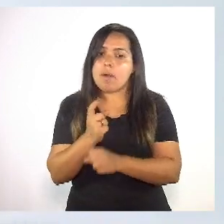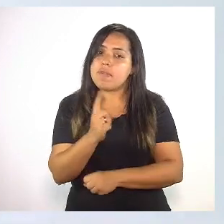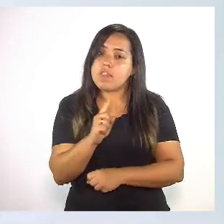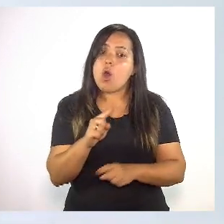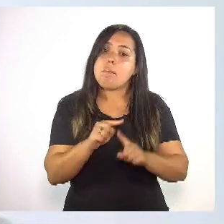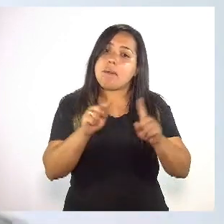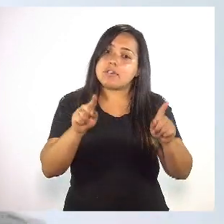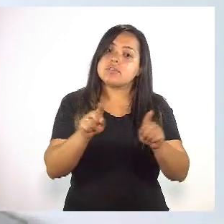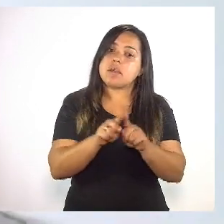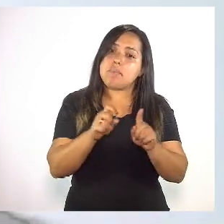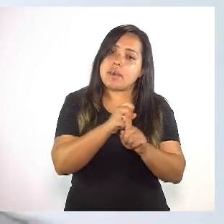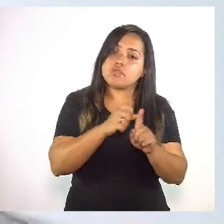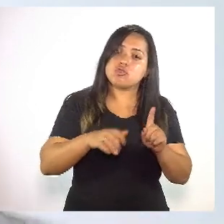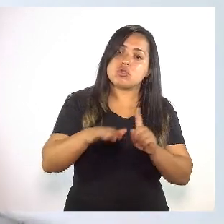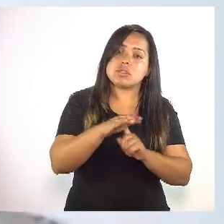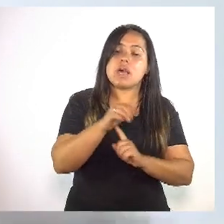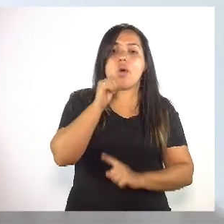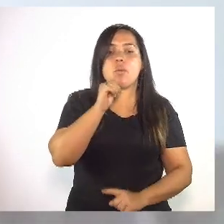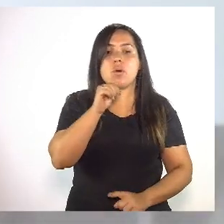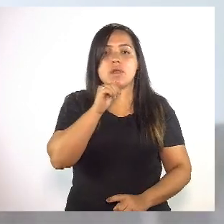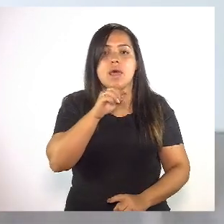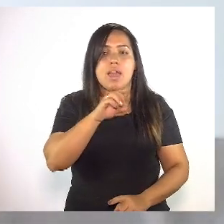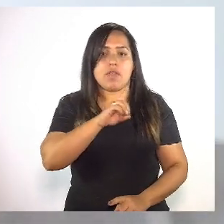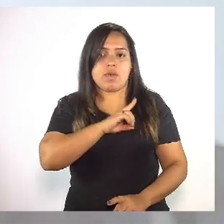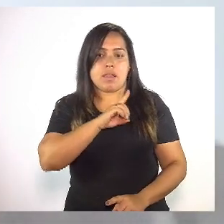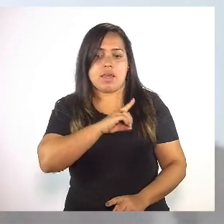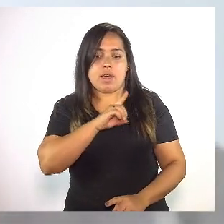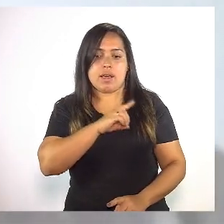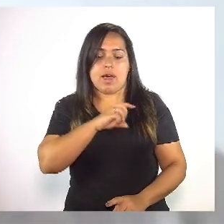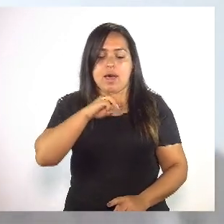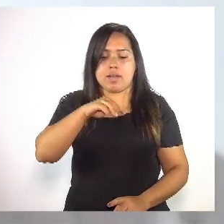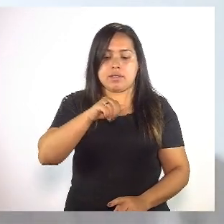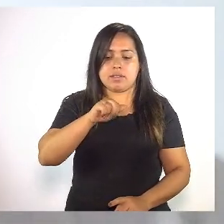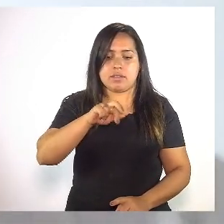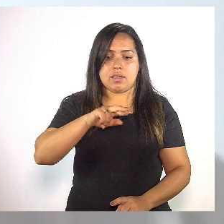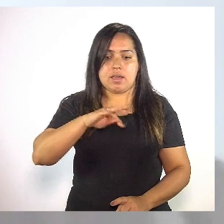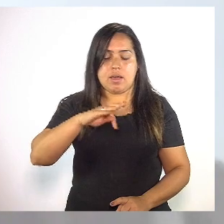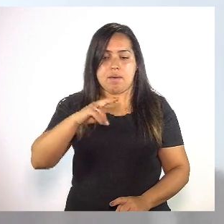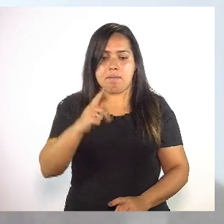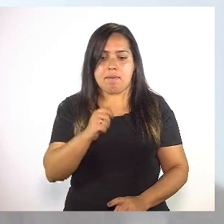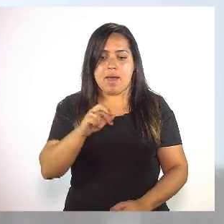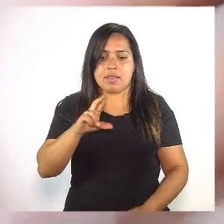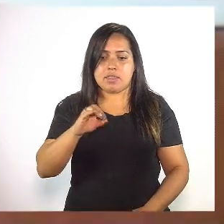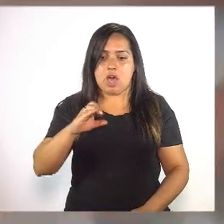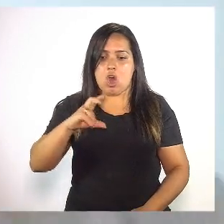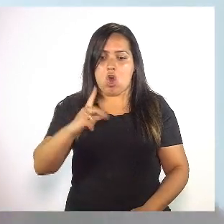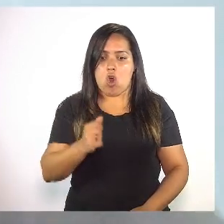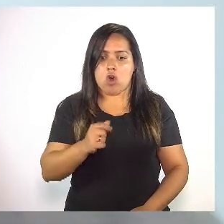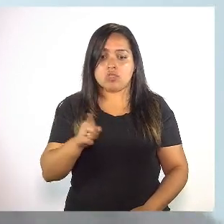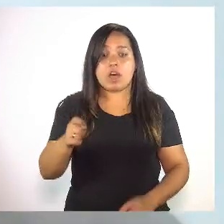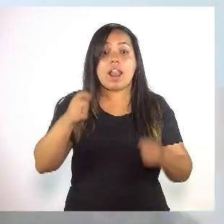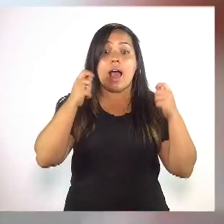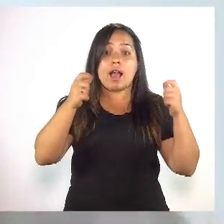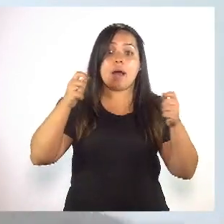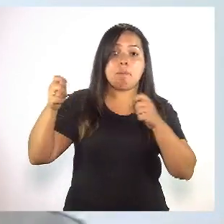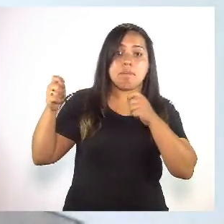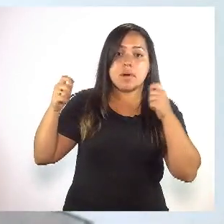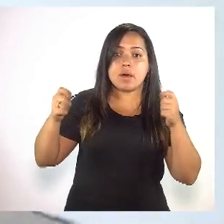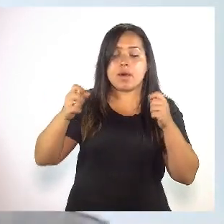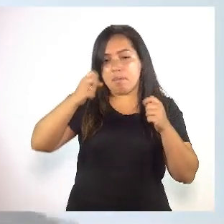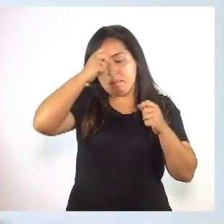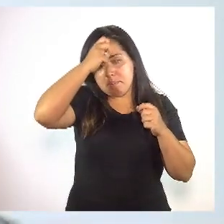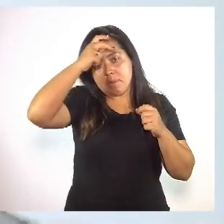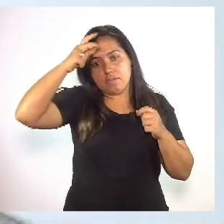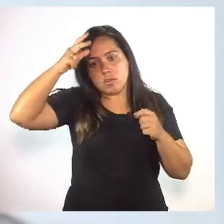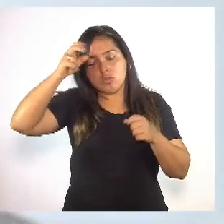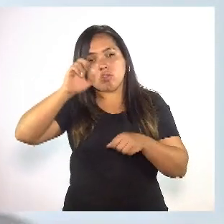vista social. Deputada Marta Rocha, que acabou de sair de uma campanha à Prefeitura da cidade do Rio de Janeiro, onde apresentou boas propostas e fez bons debates.